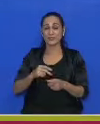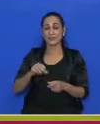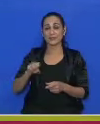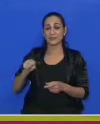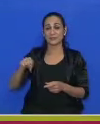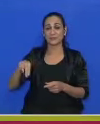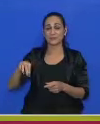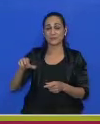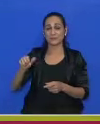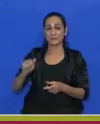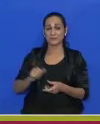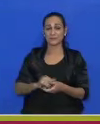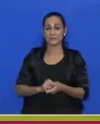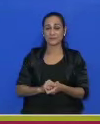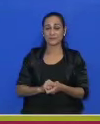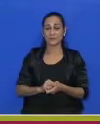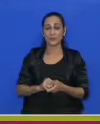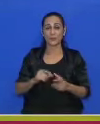número